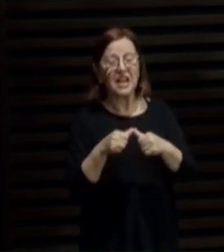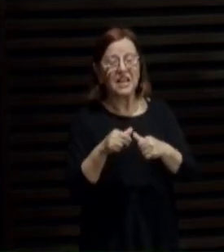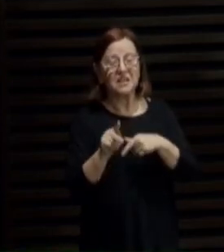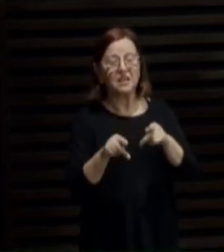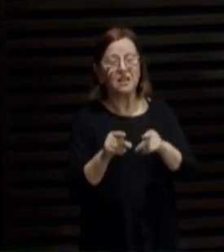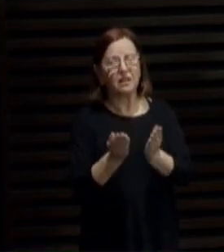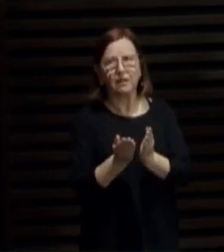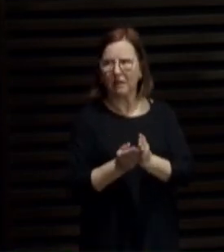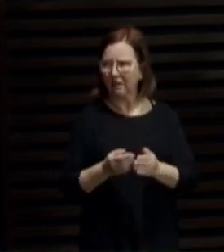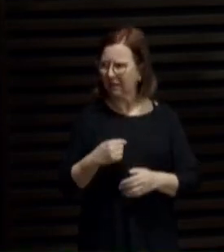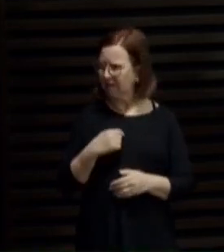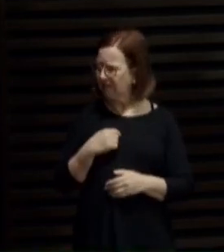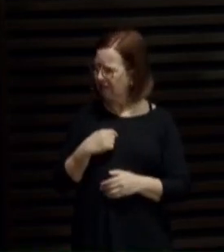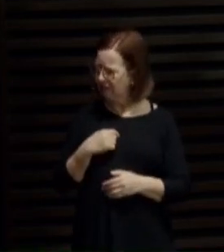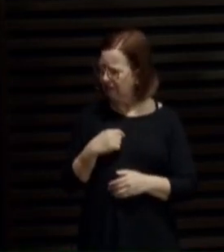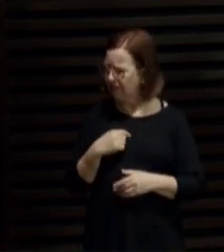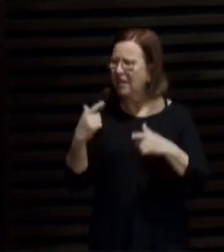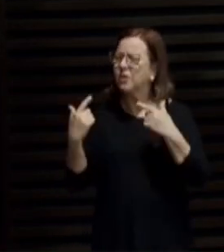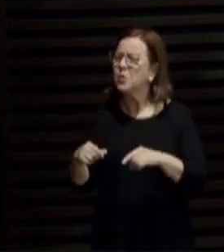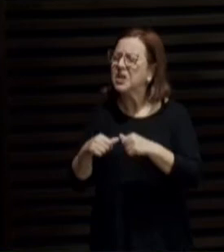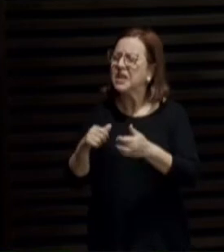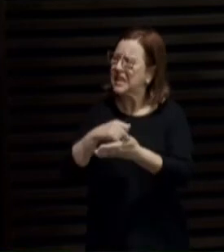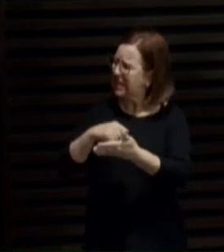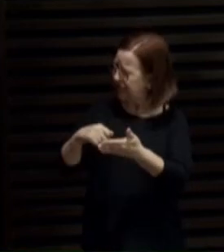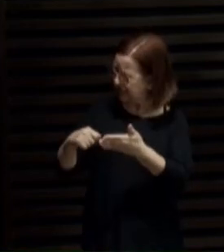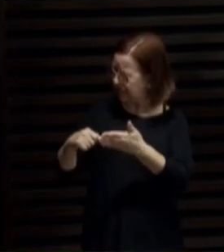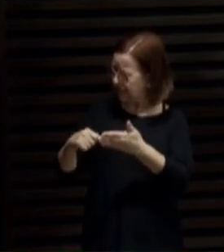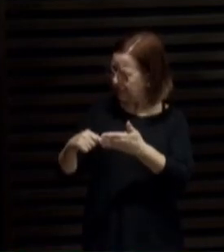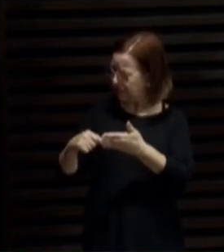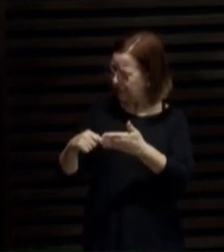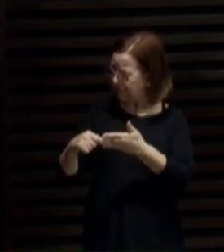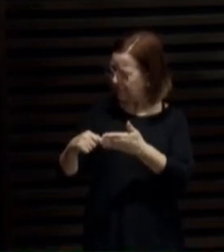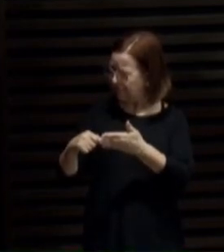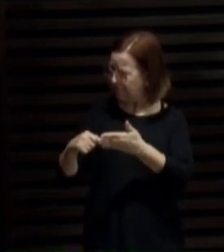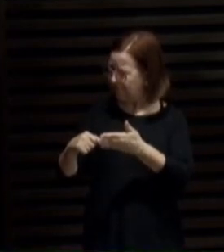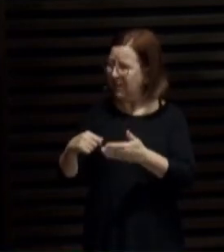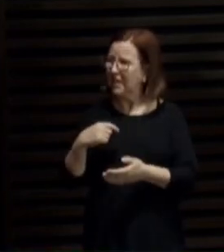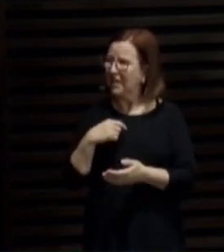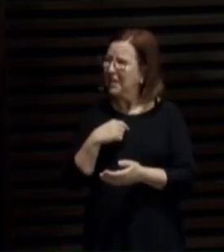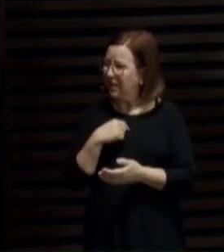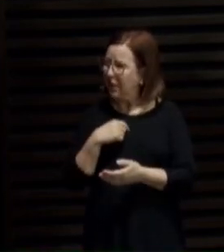Eu digo, onde está escrito este pacto?